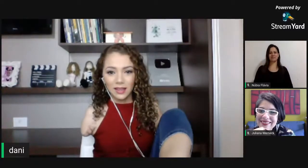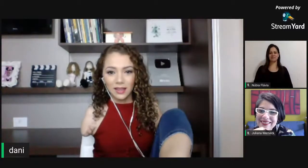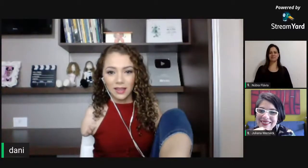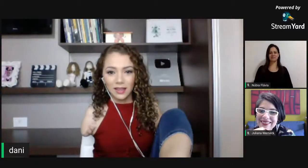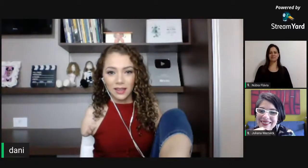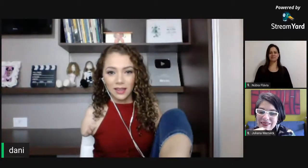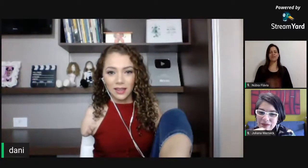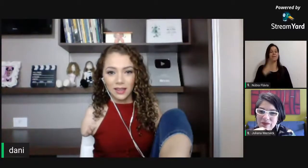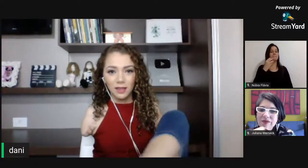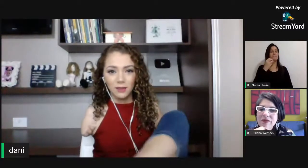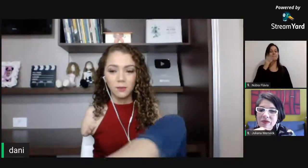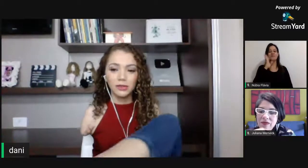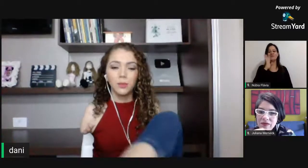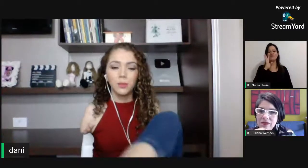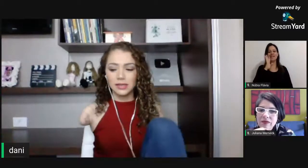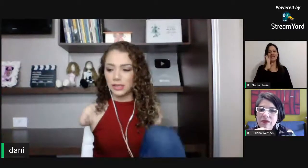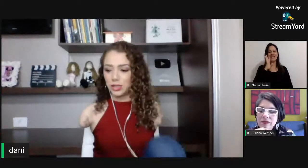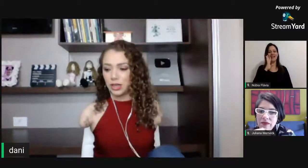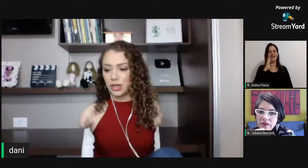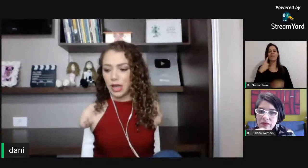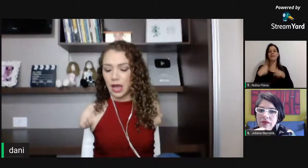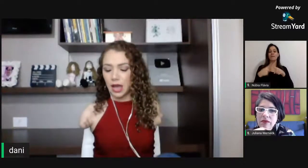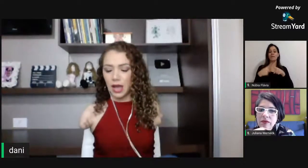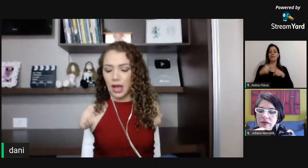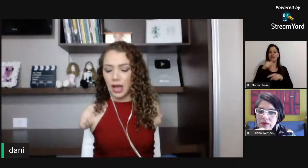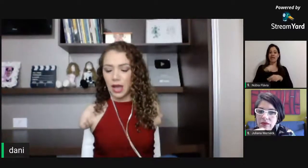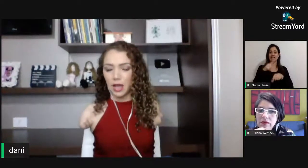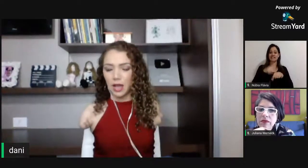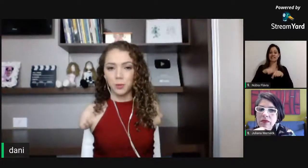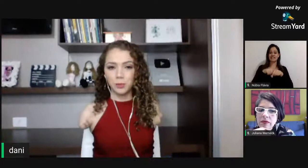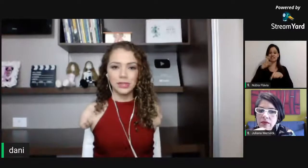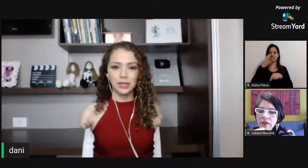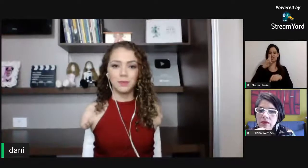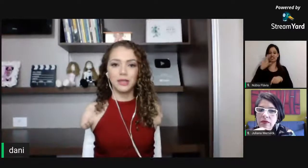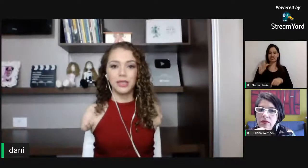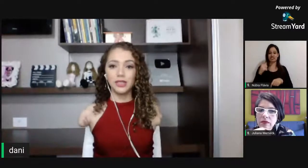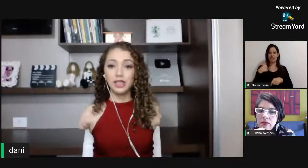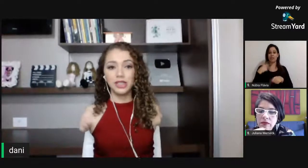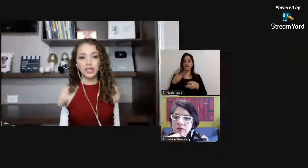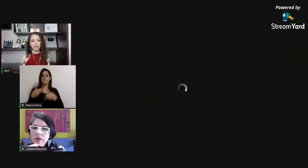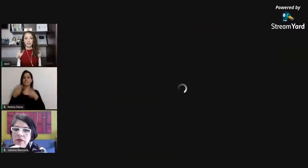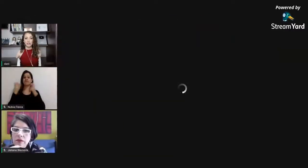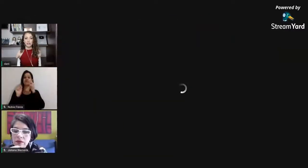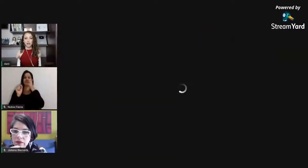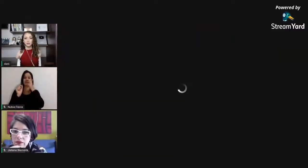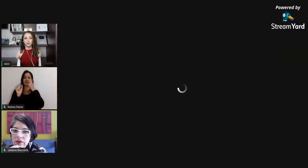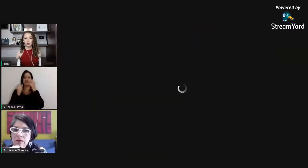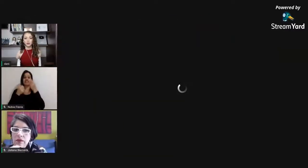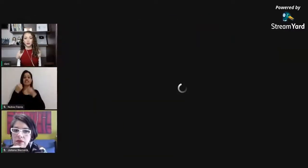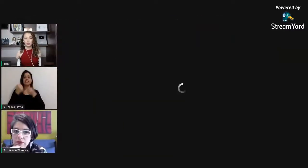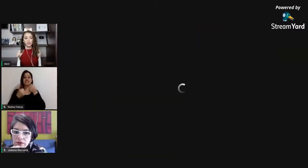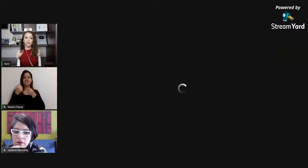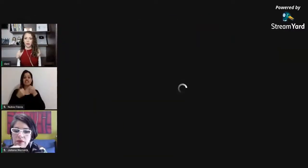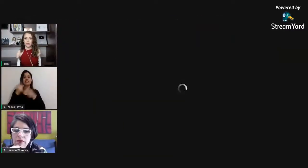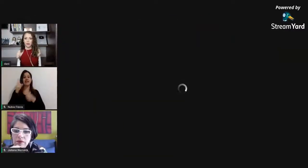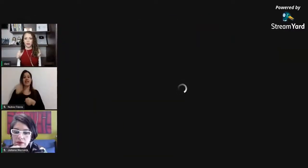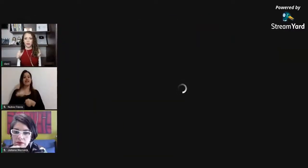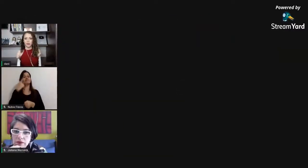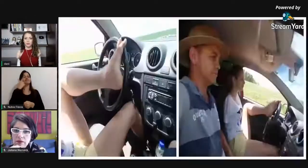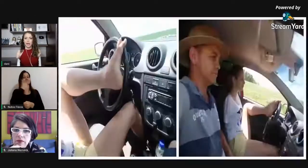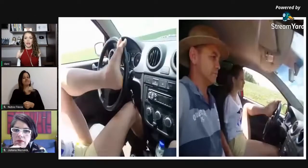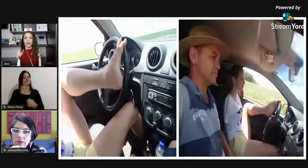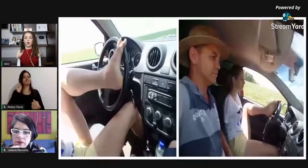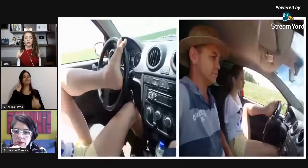E foi muito legal, porque nesse dia eu percebi que dirigir era uma coisa atingível para mim. Era algo